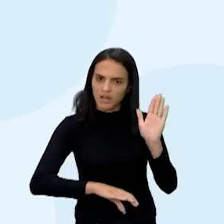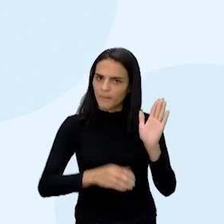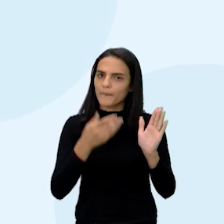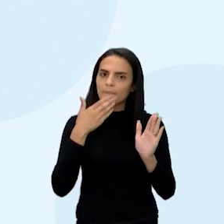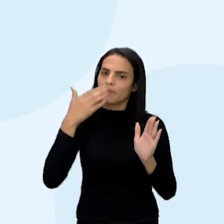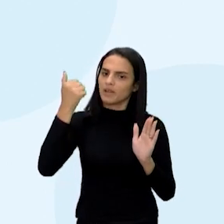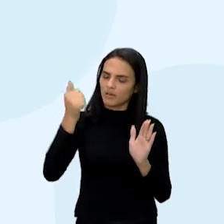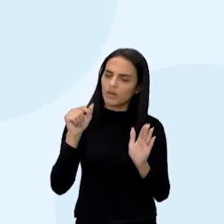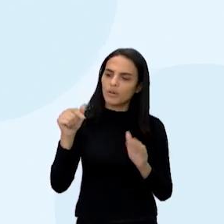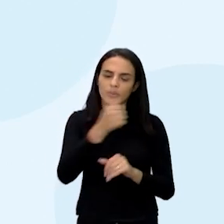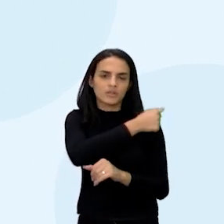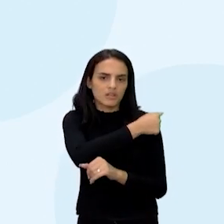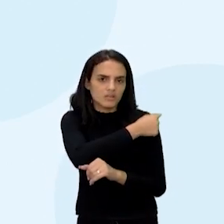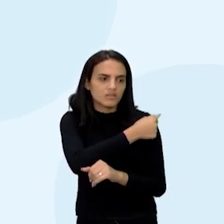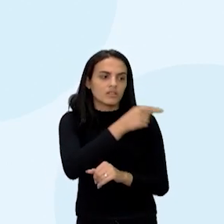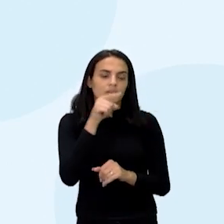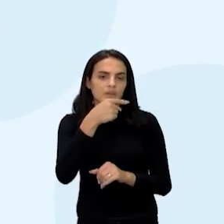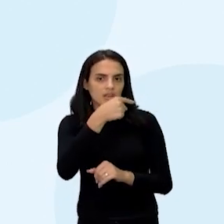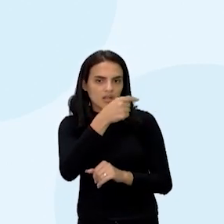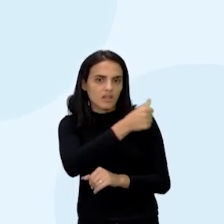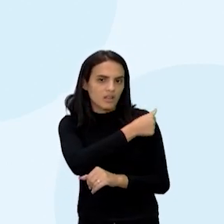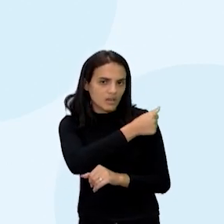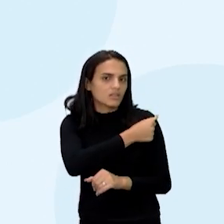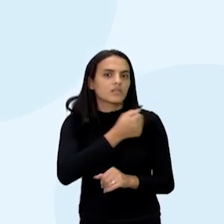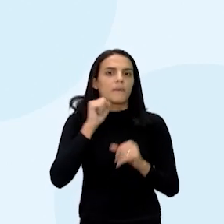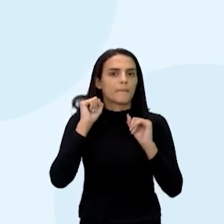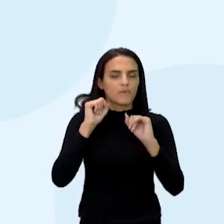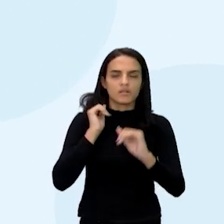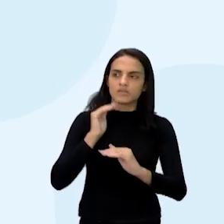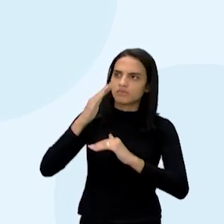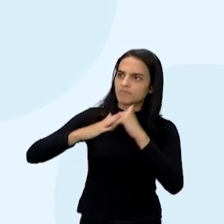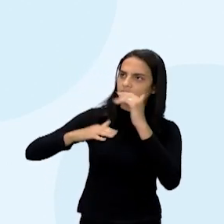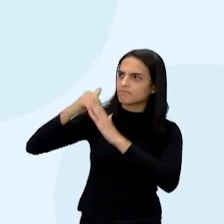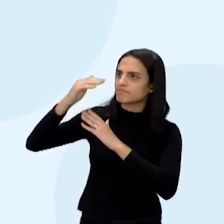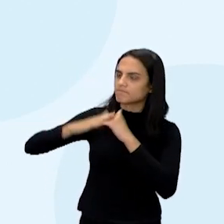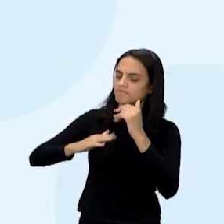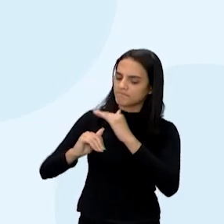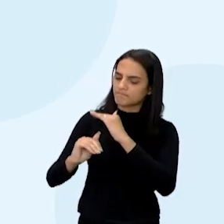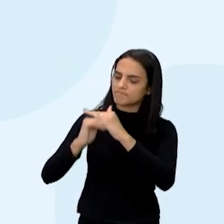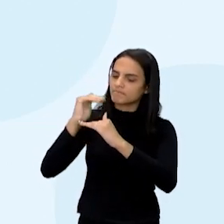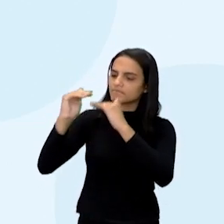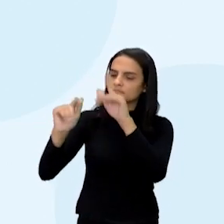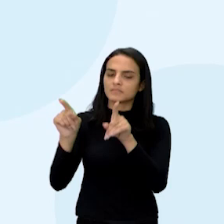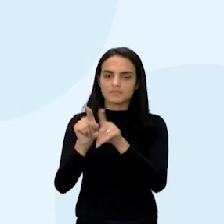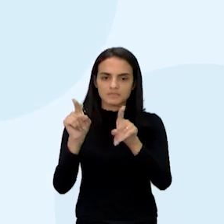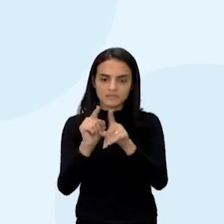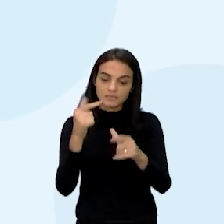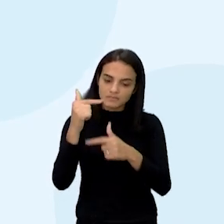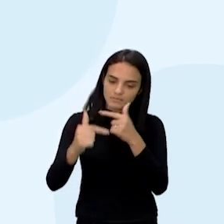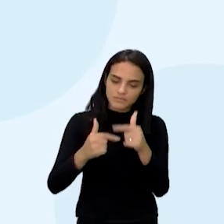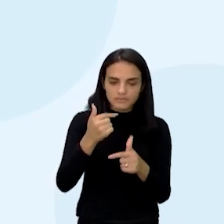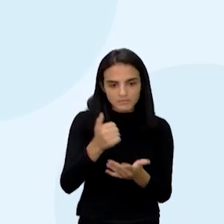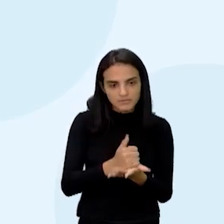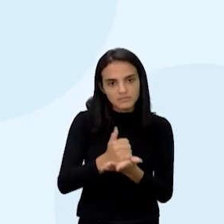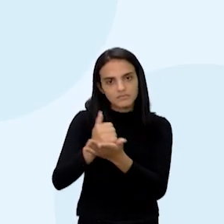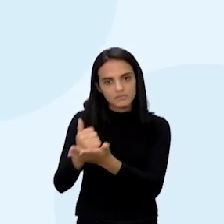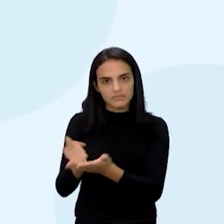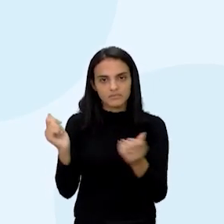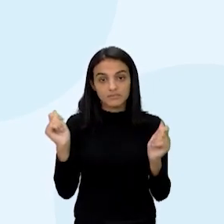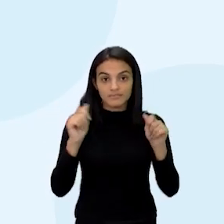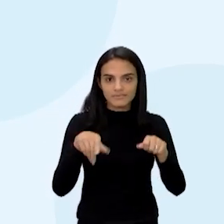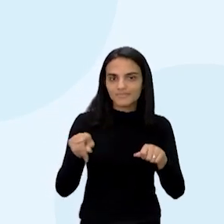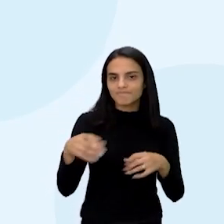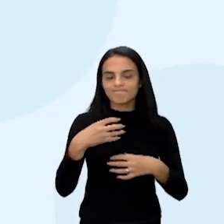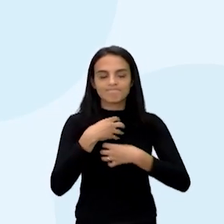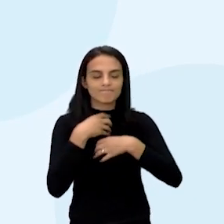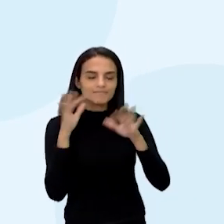possam ter a possibilidade de autorrealização, né? Então, a gente tem que trabalhar oferecendo essa possibilidade para que eles se sintam